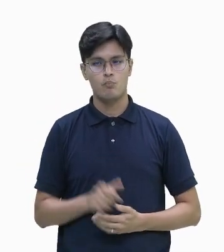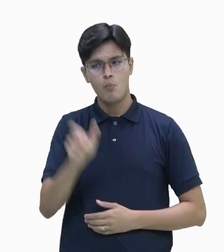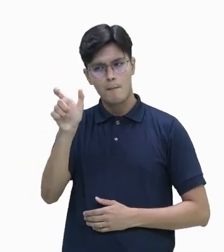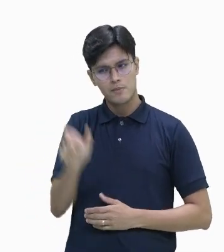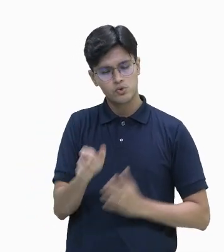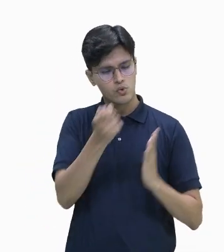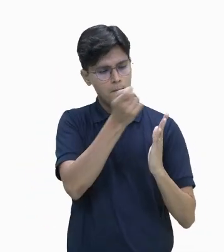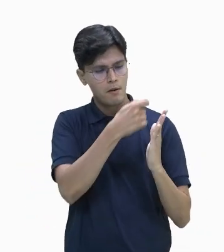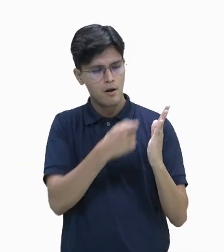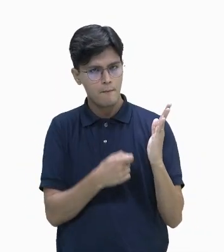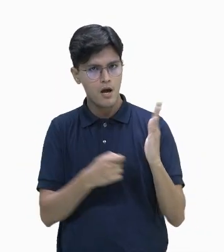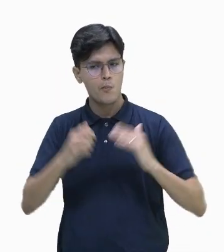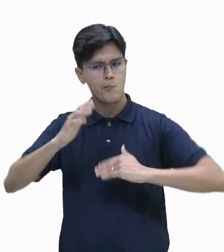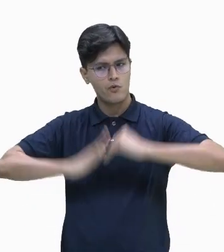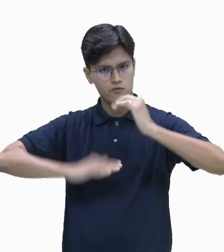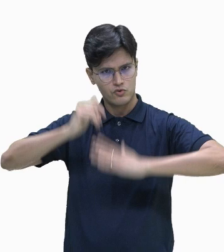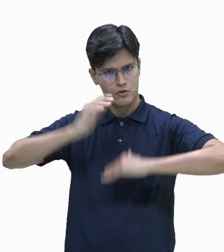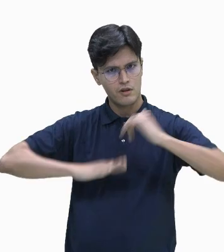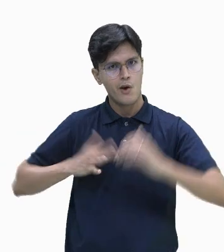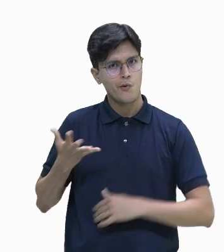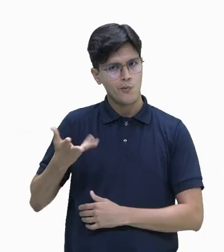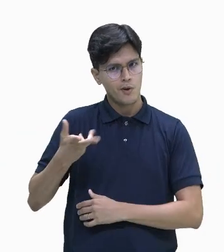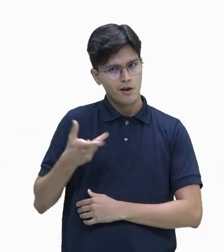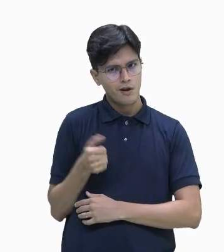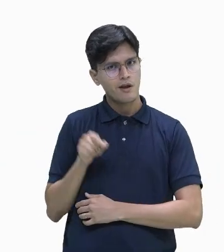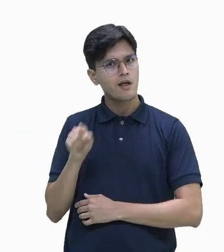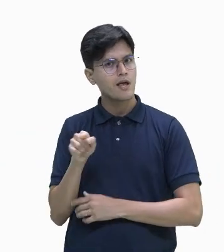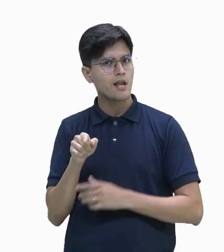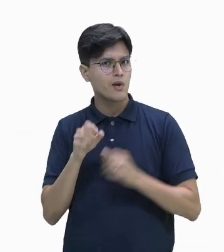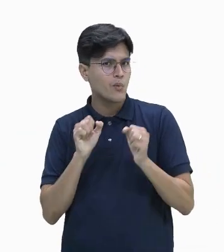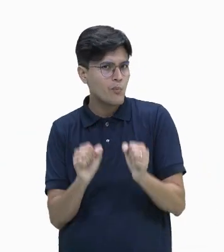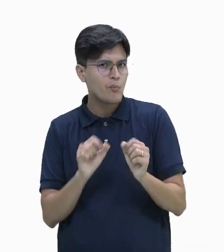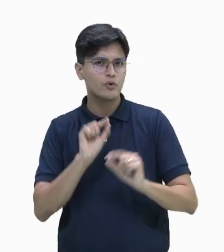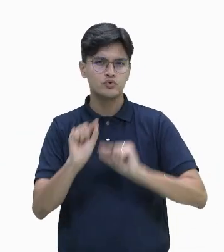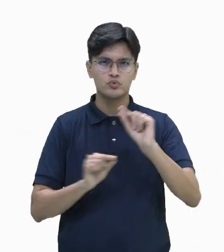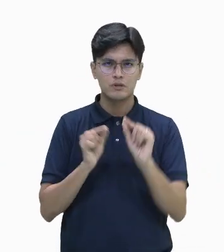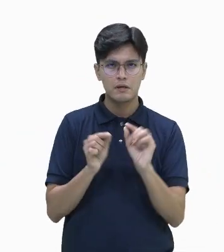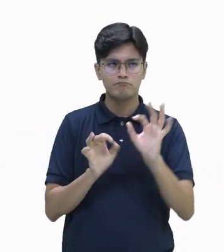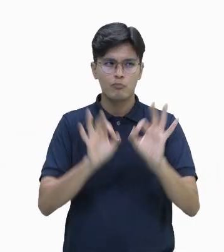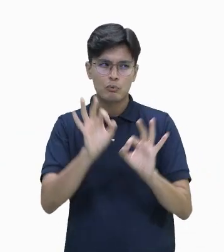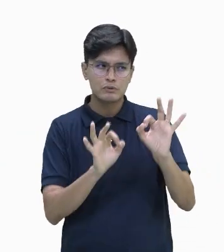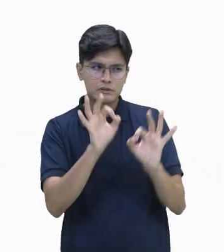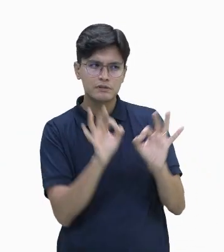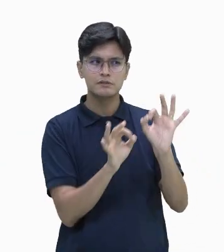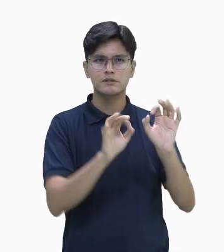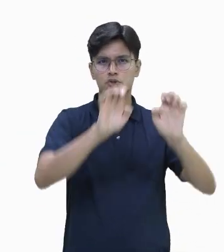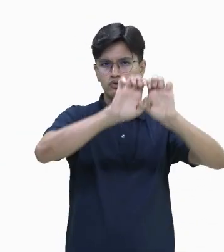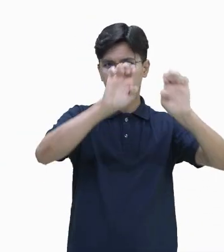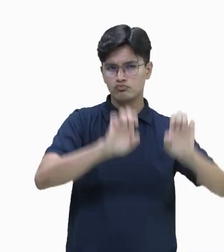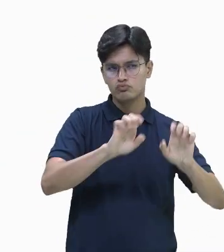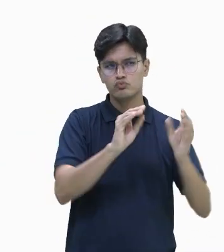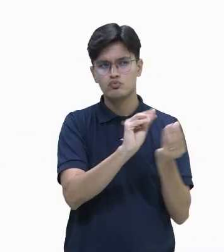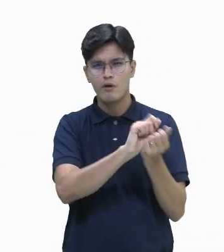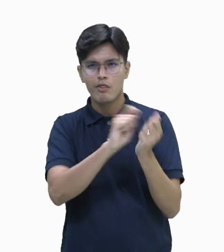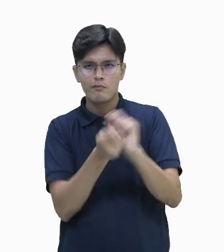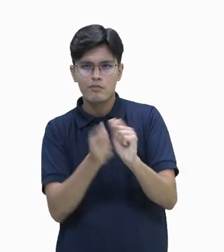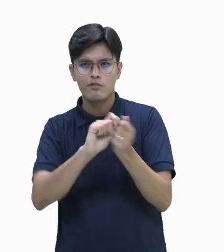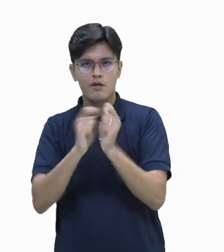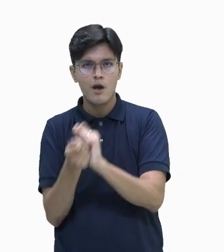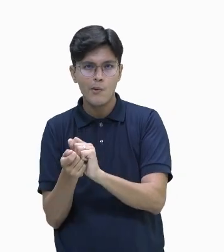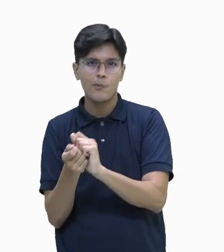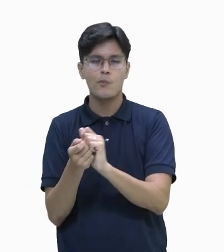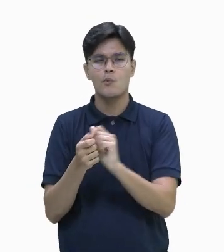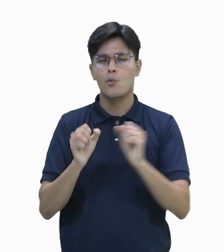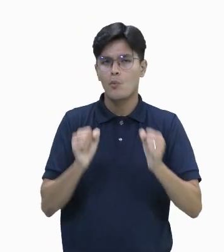experiente, ele vai, então, ele pode brincar com essa estrutura, ele pode movimentar um pouco, pode escrever um